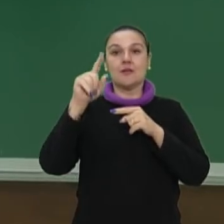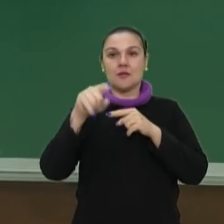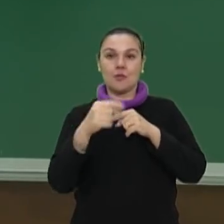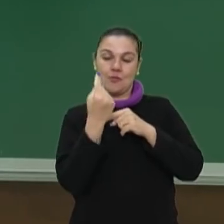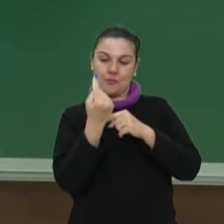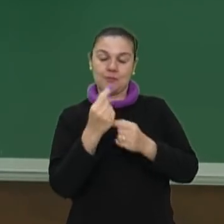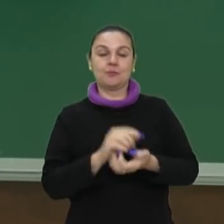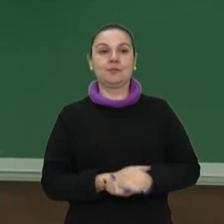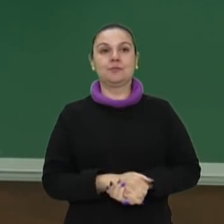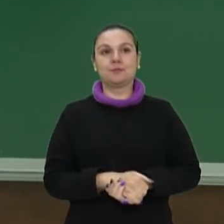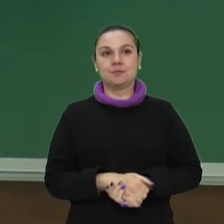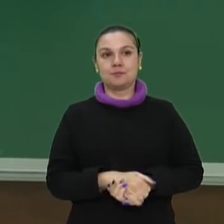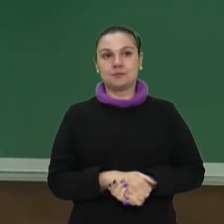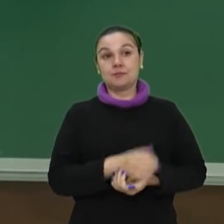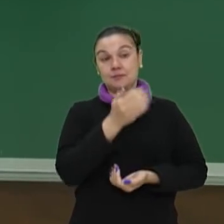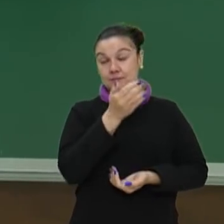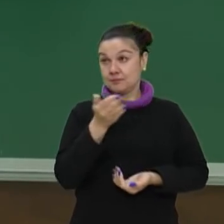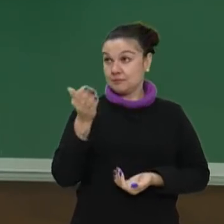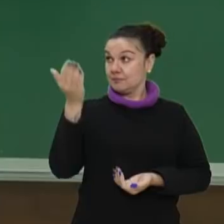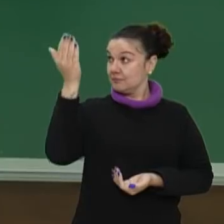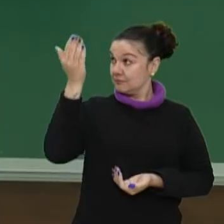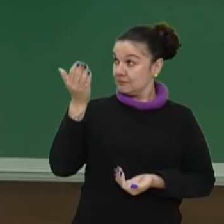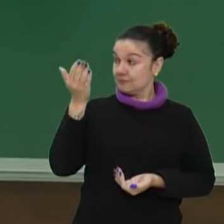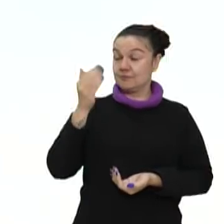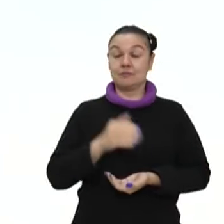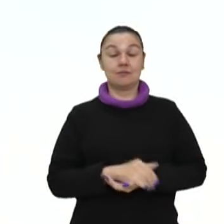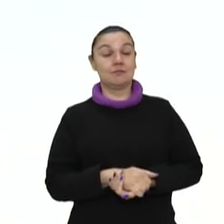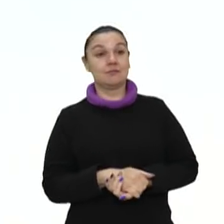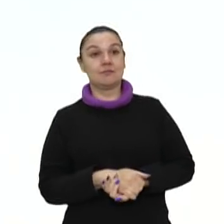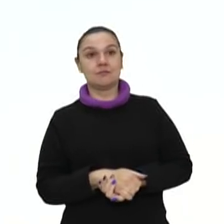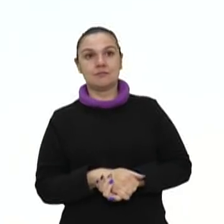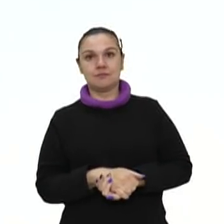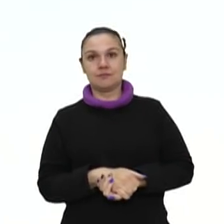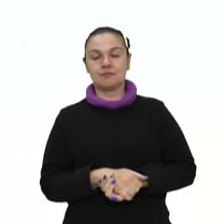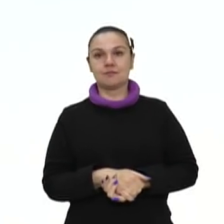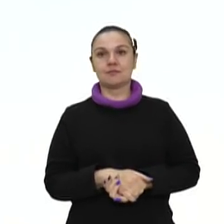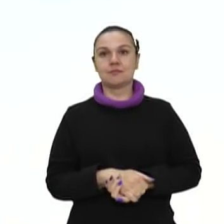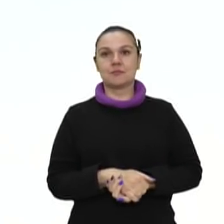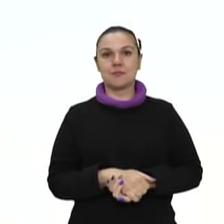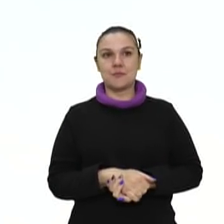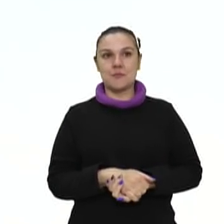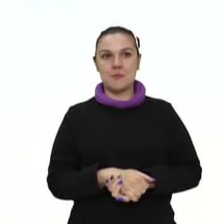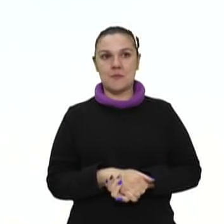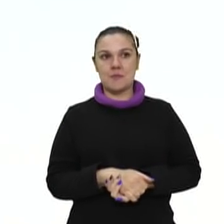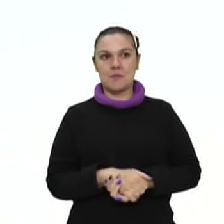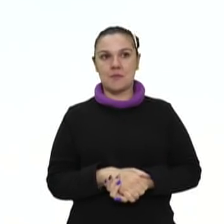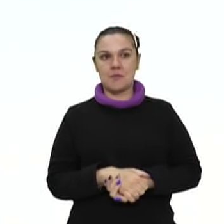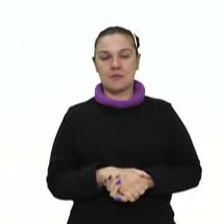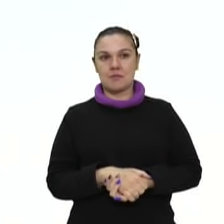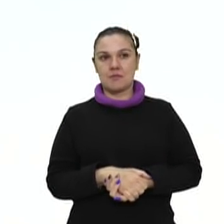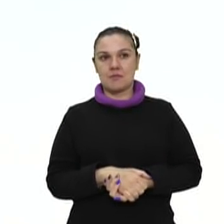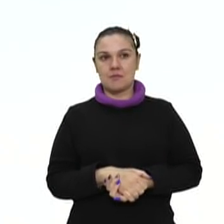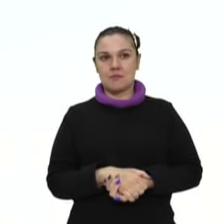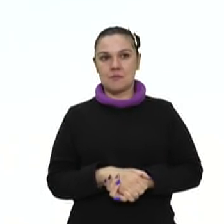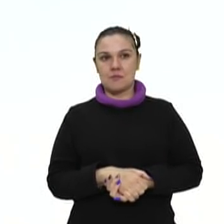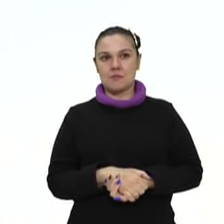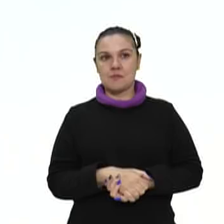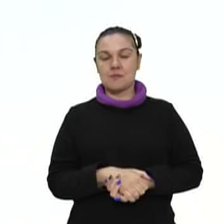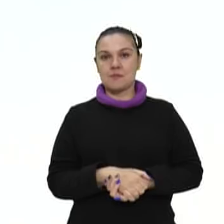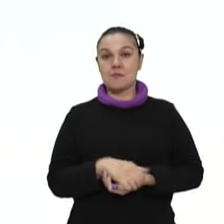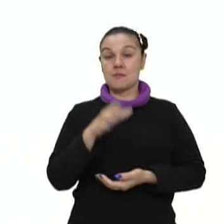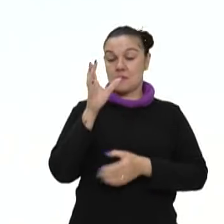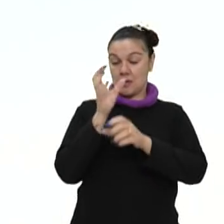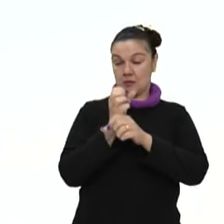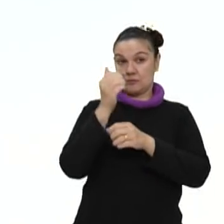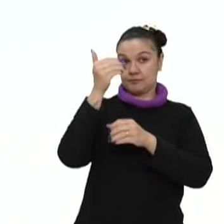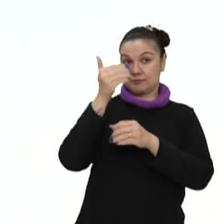é 1, né? O c vale 1. Tá lá então o a, b e c, ok? A soma das raízes menos